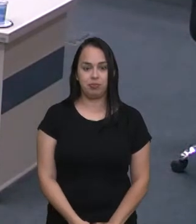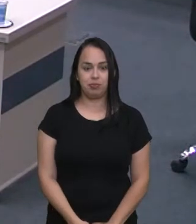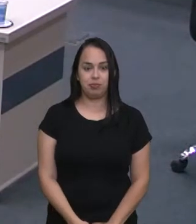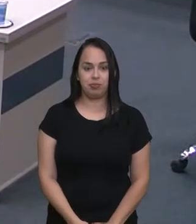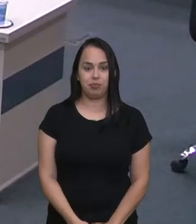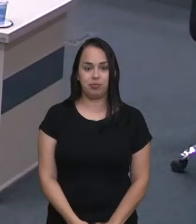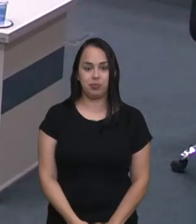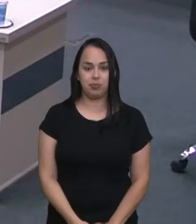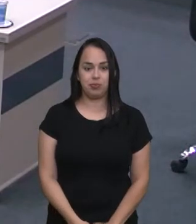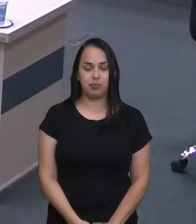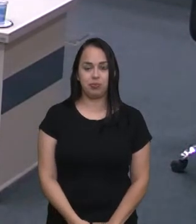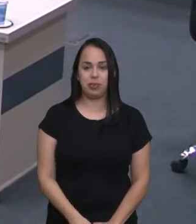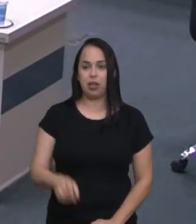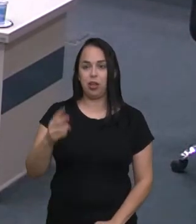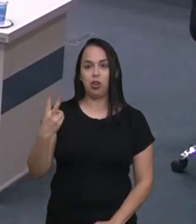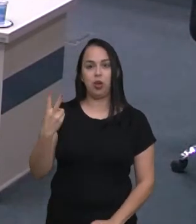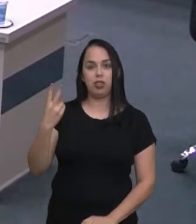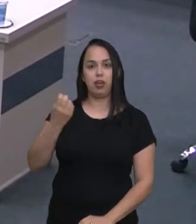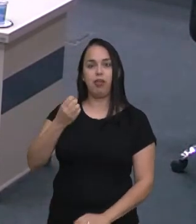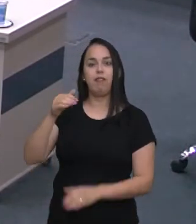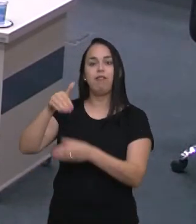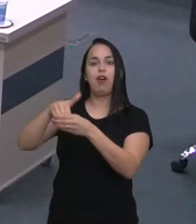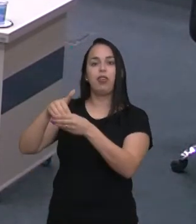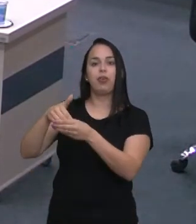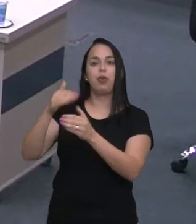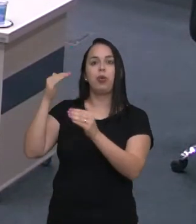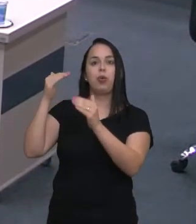2 votos contrários, senhor presidente.